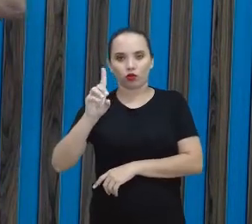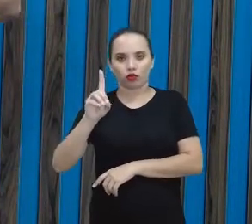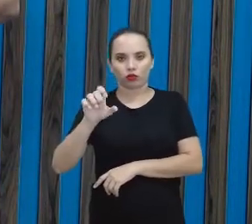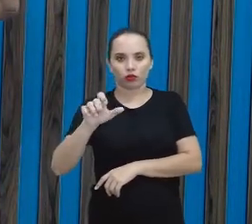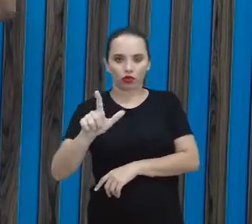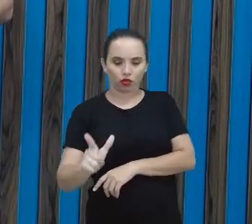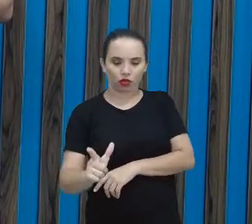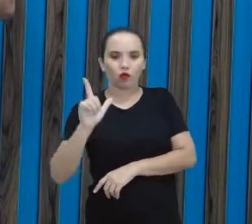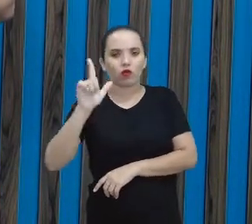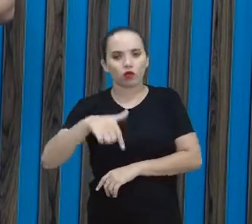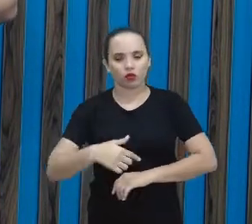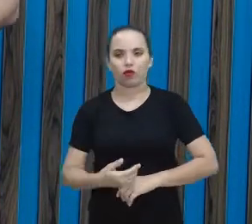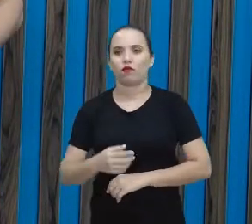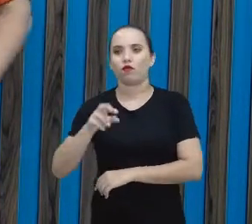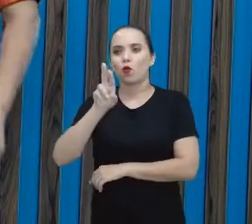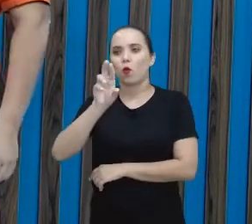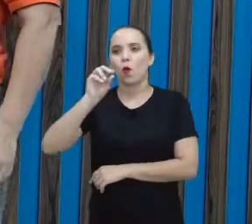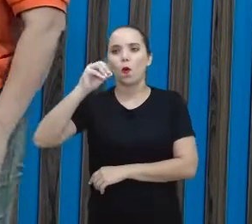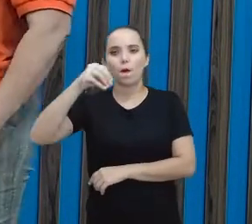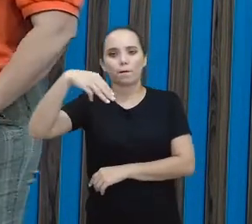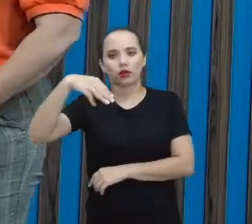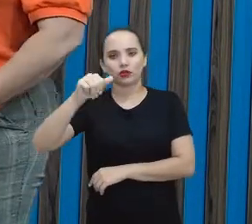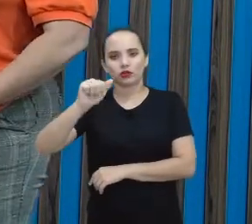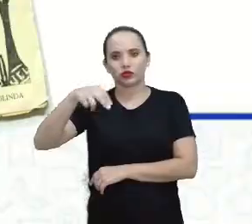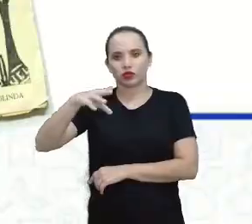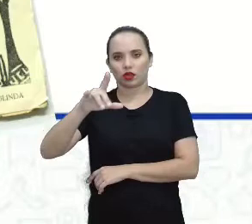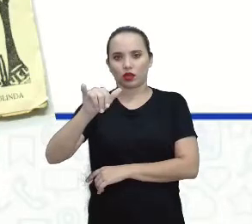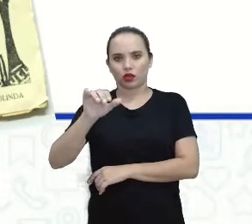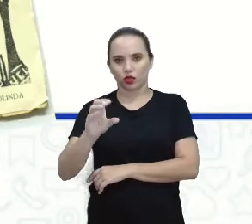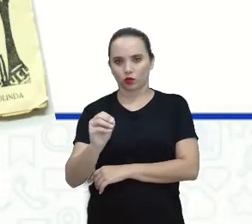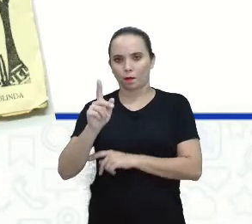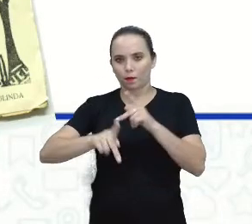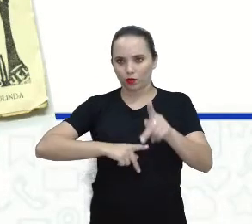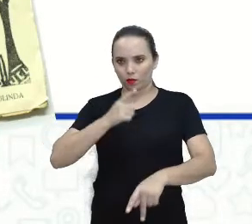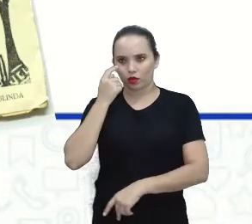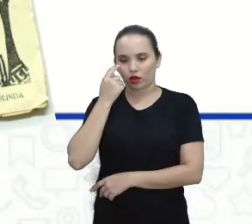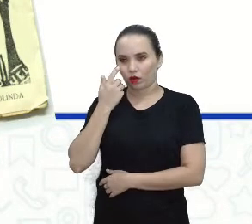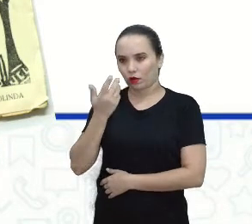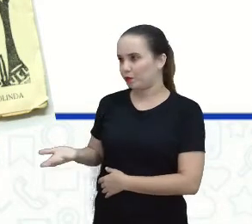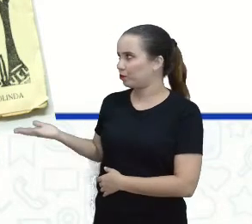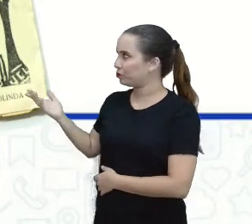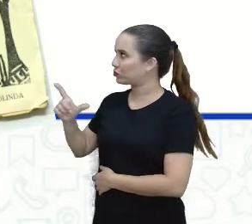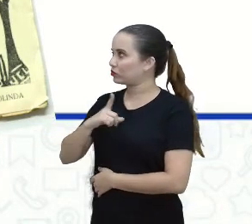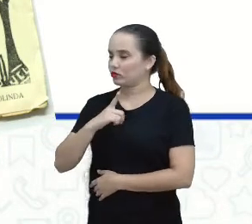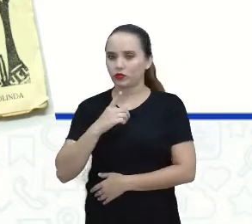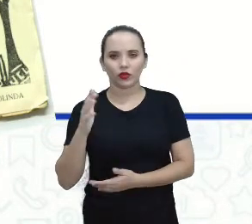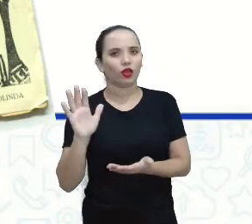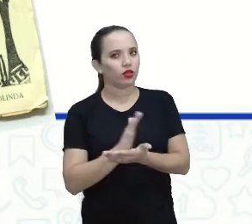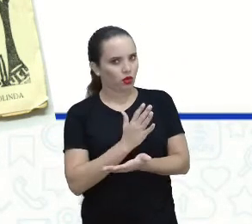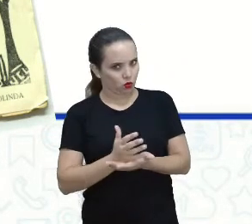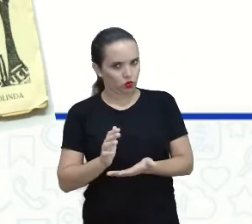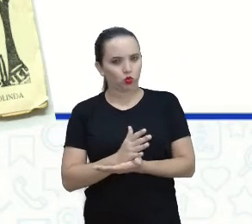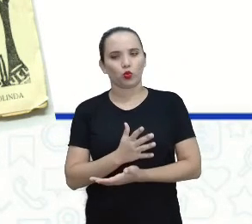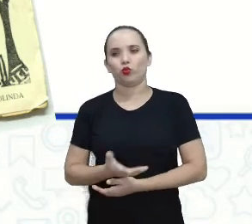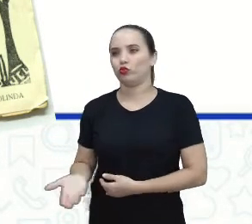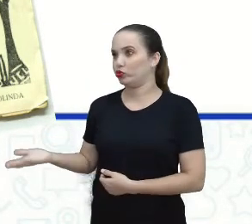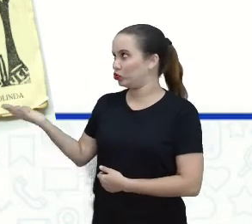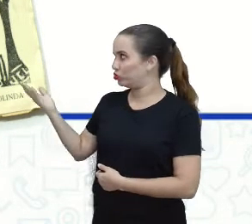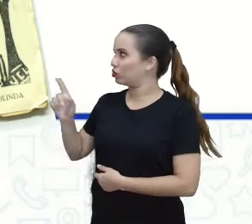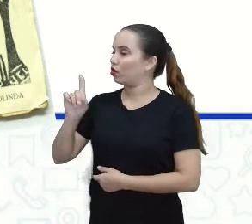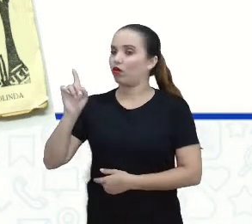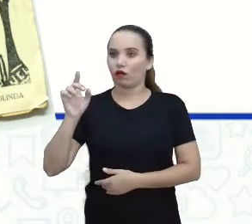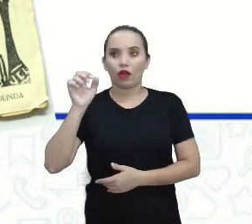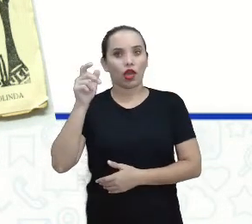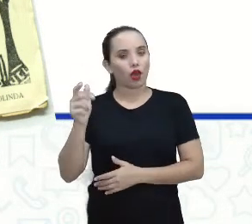de romanceiro popular. Então, aí vamos dar uma olhadinha em alguns cordéis, né, que era essa literatura